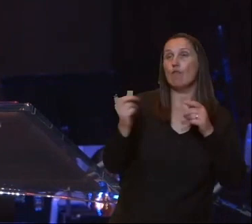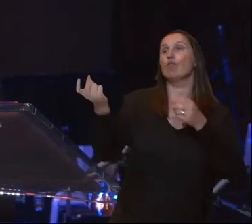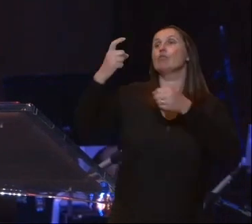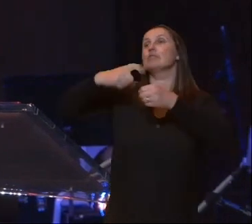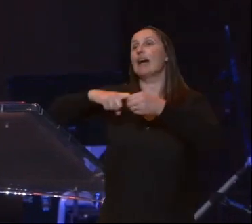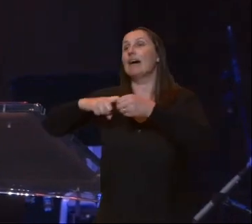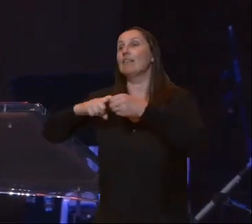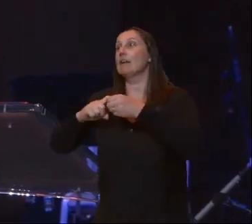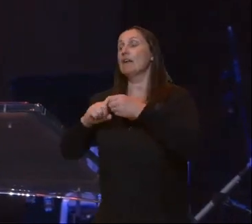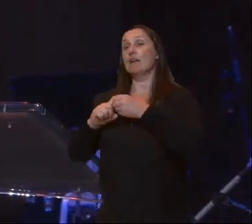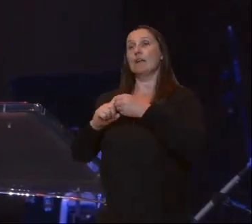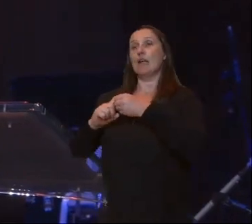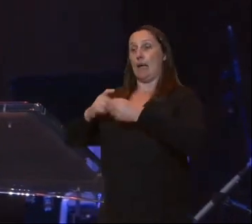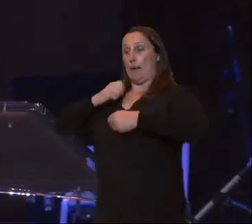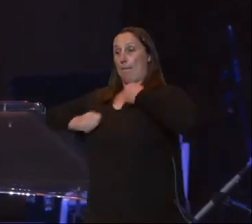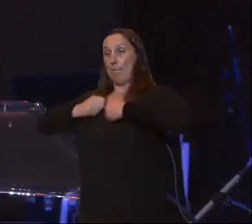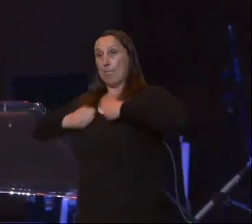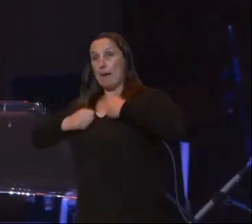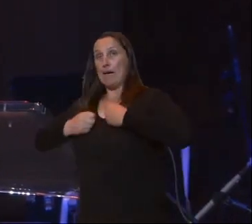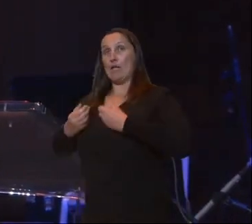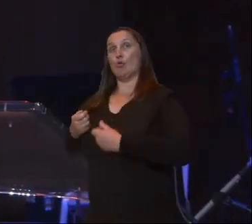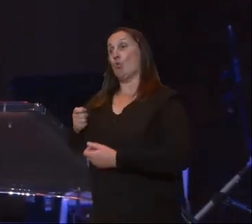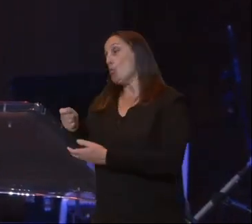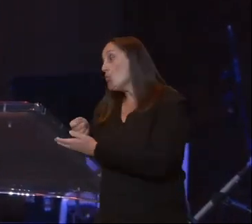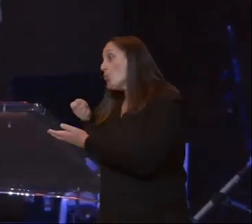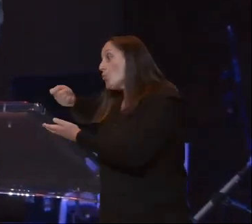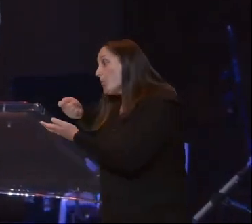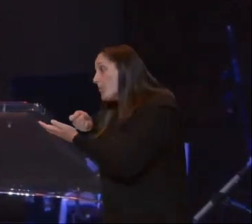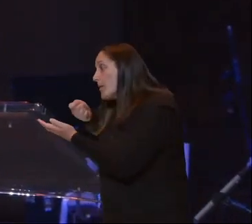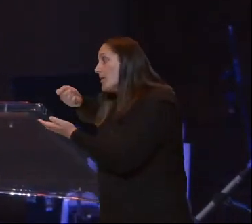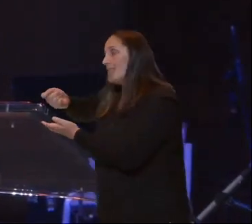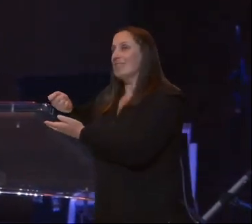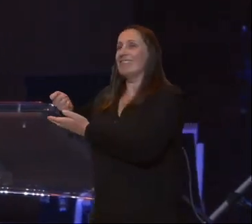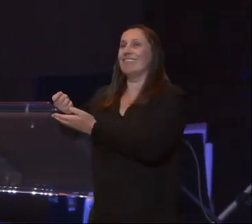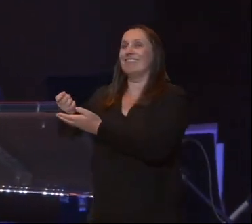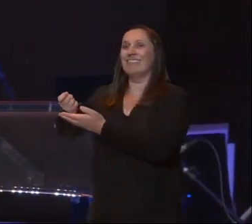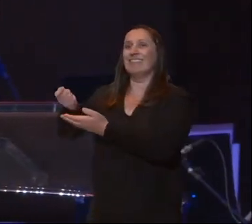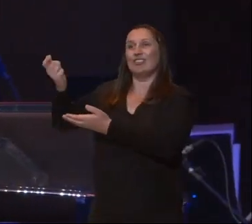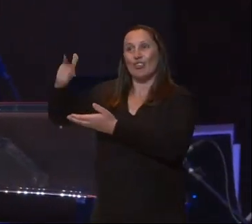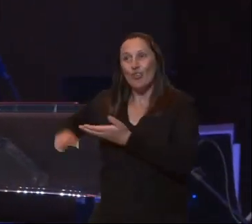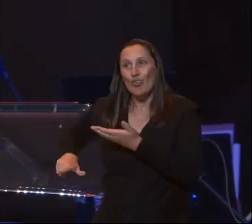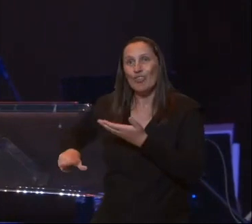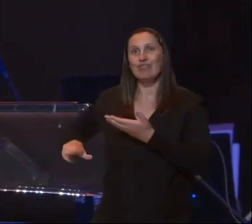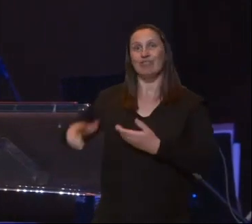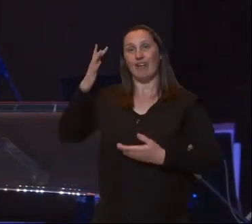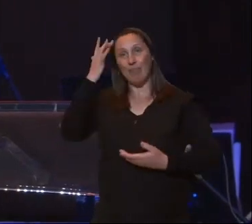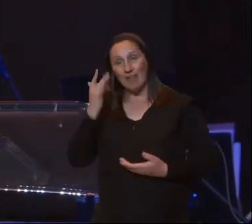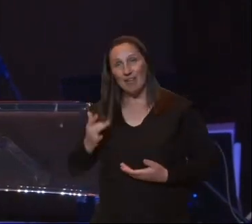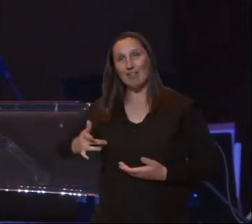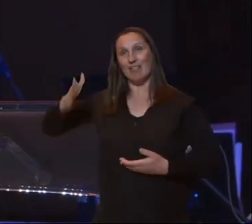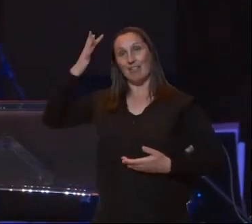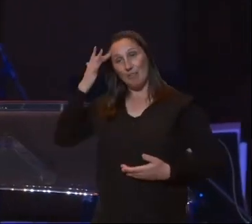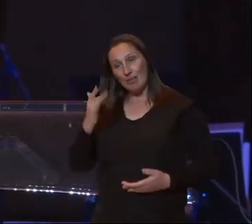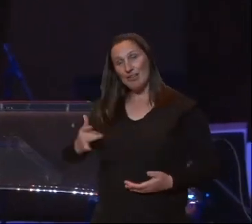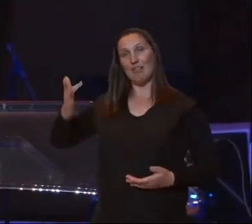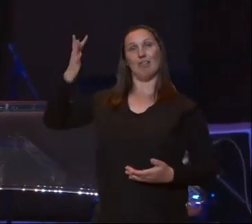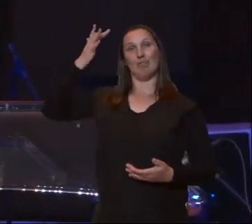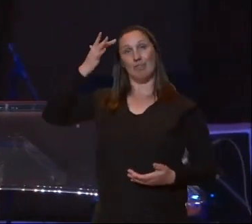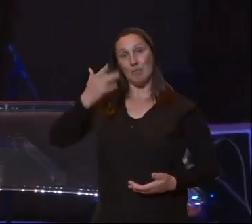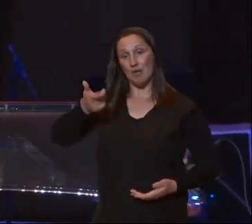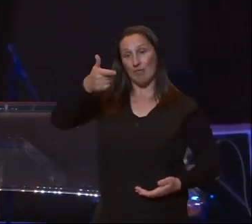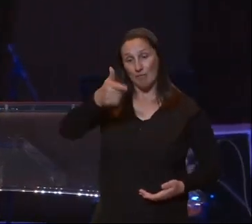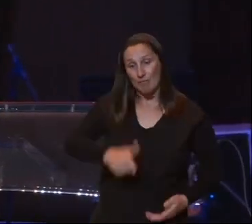depois passava de madrugada estudando. Eu dormia 3, 4 horas, e no outro dia de novo, e de novo, e de